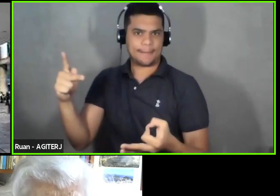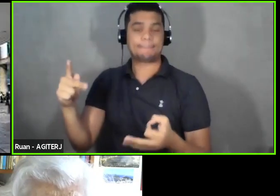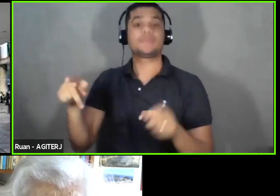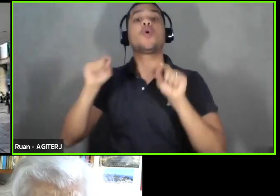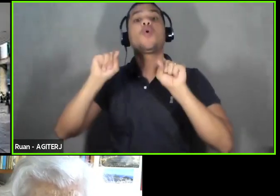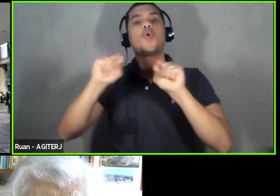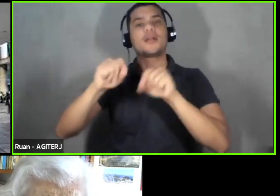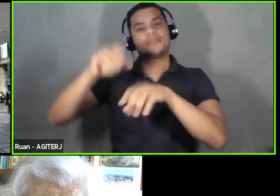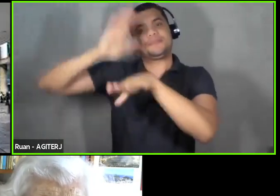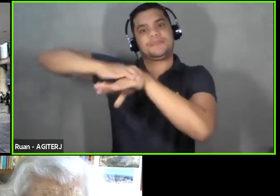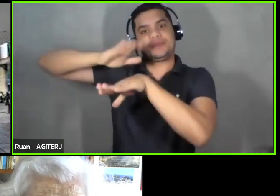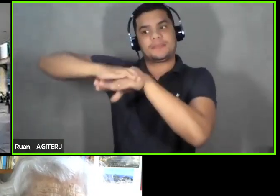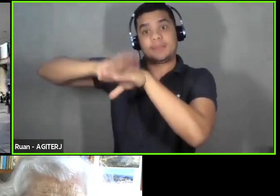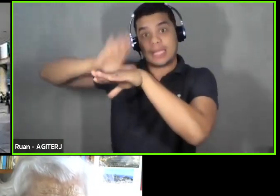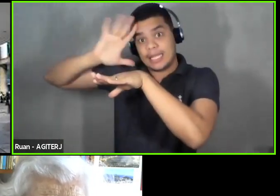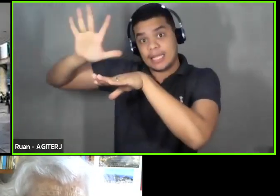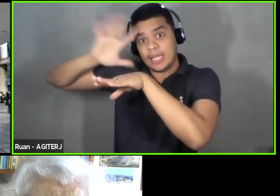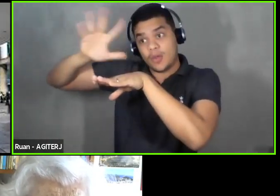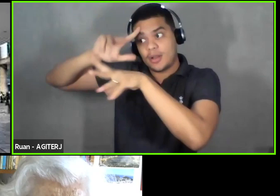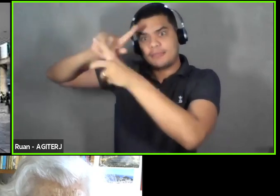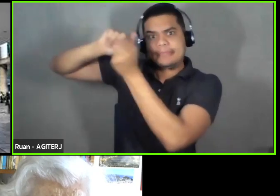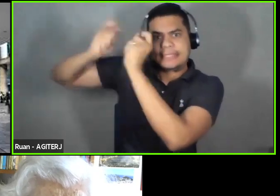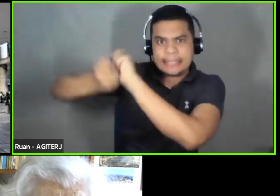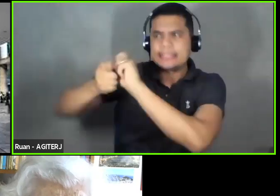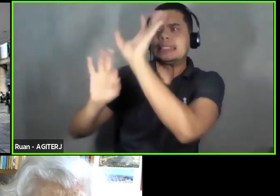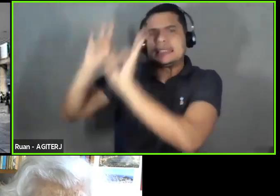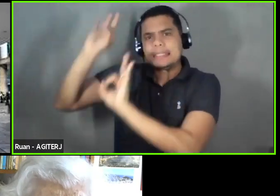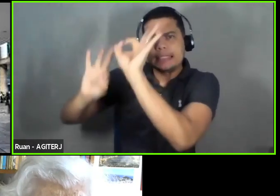metateoria, além dos estudos aplicados.